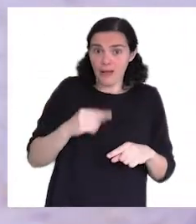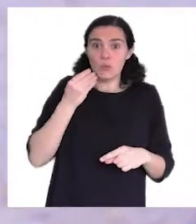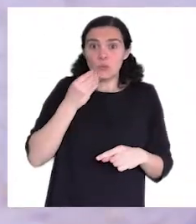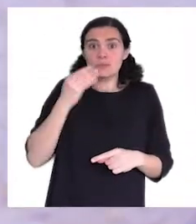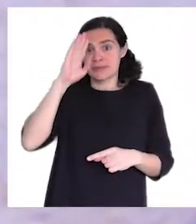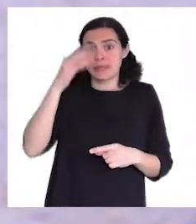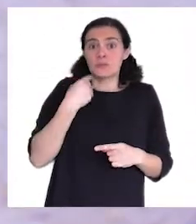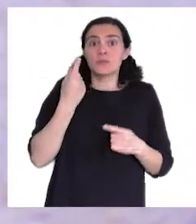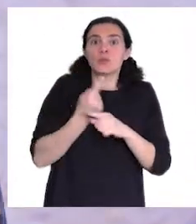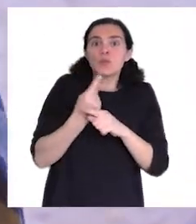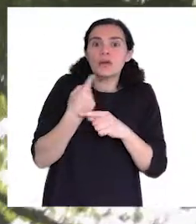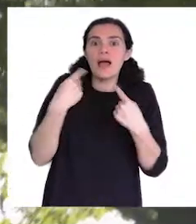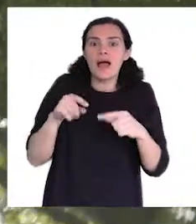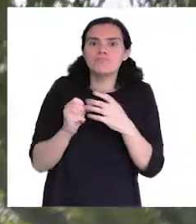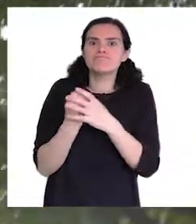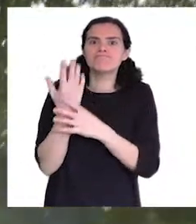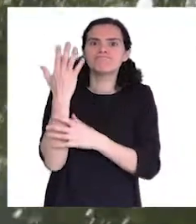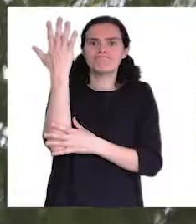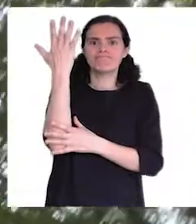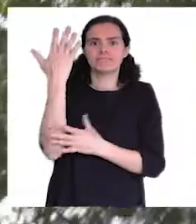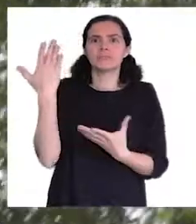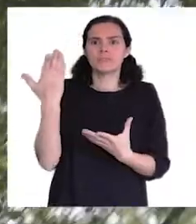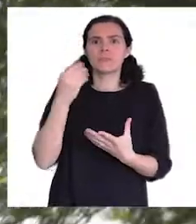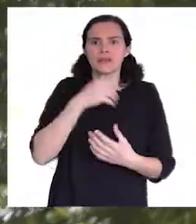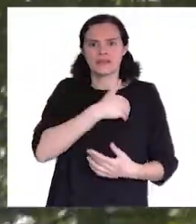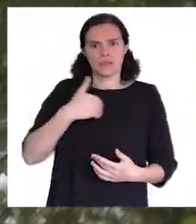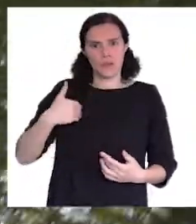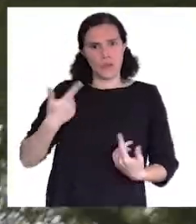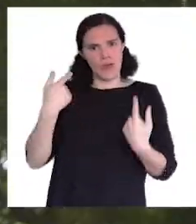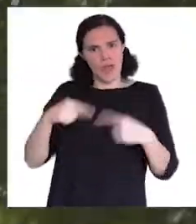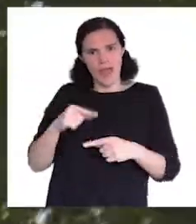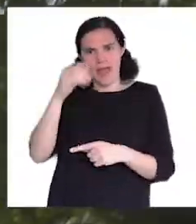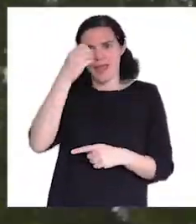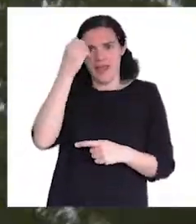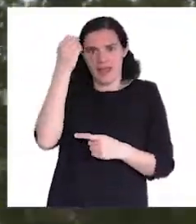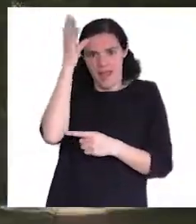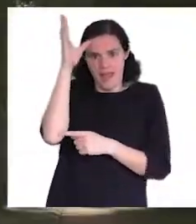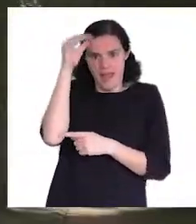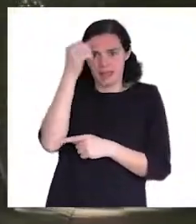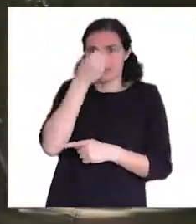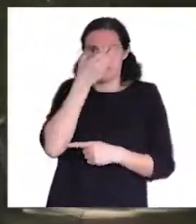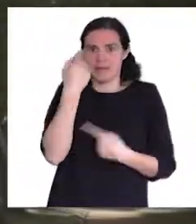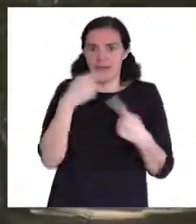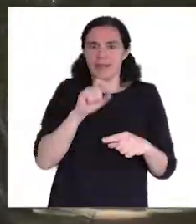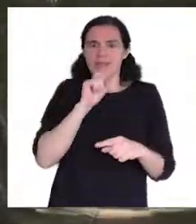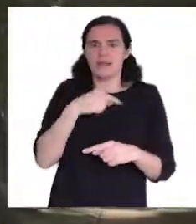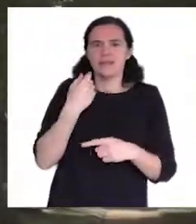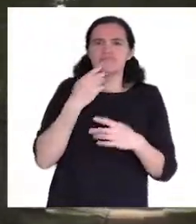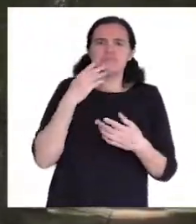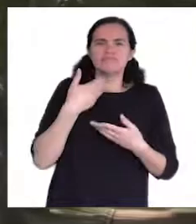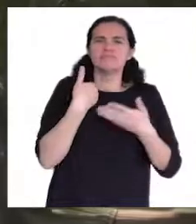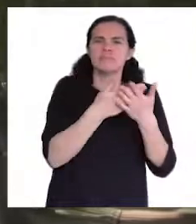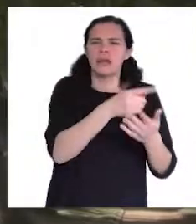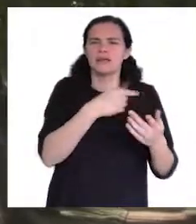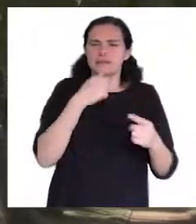existe no fundo, pelo produto que surge, que é o quão saudável é aquela espécie e o quão ela consegue contribuir para os